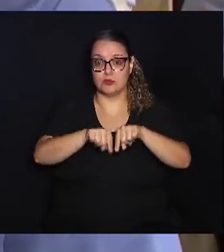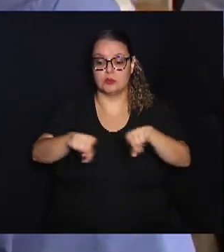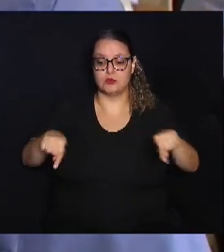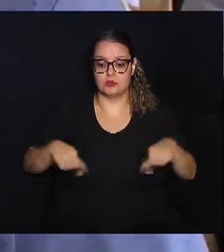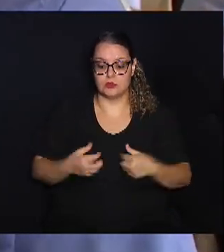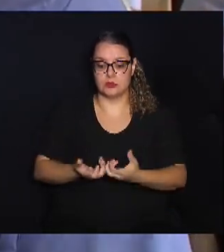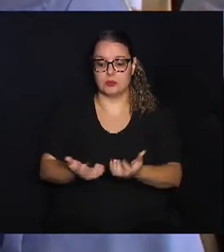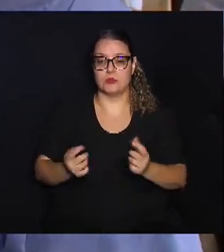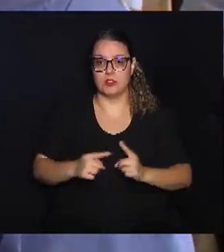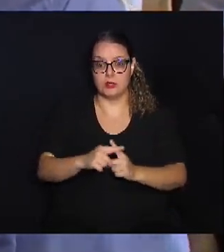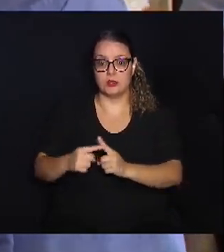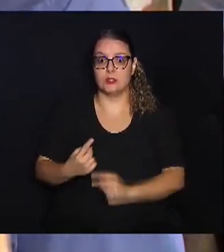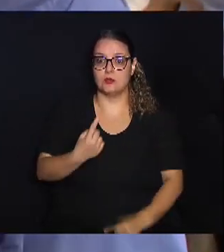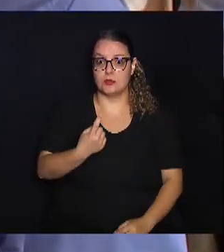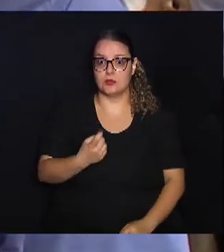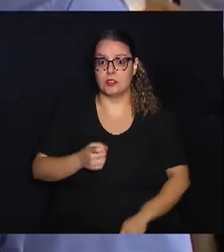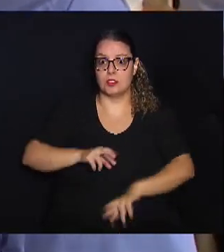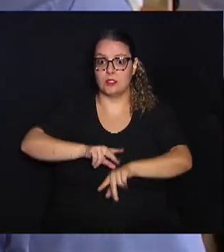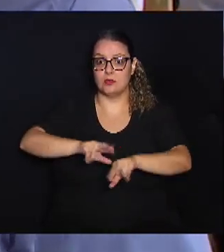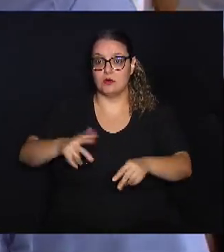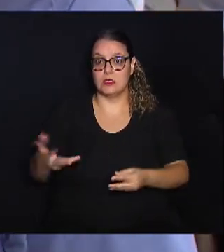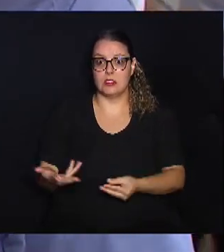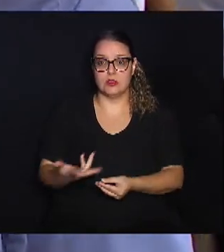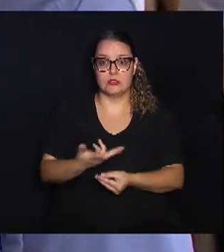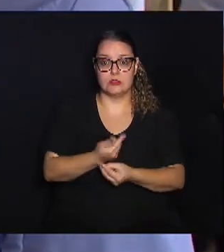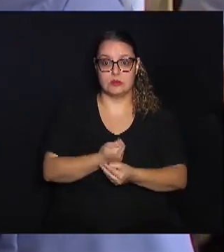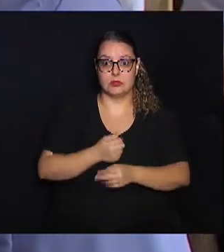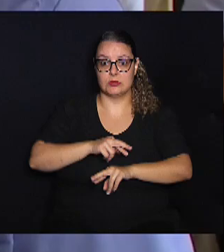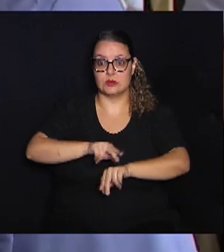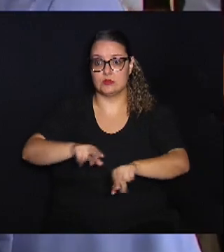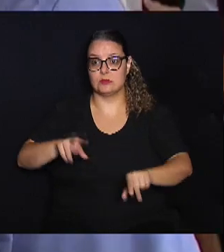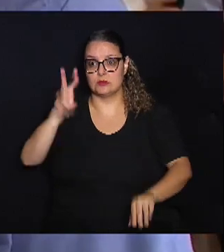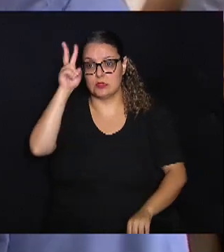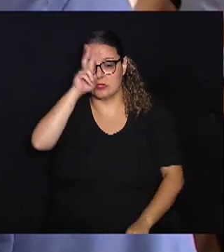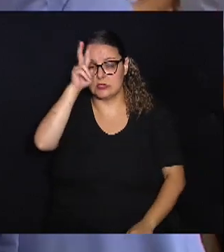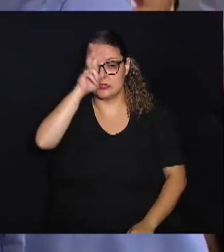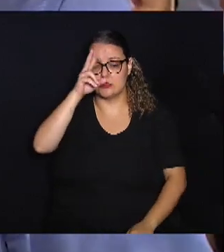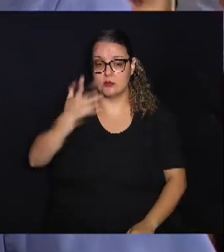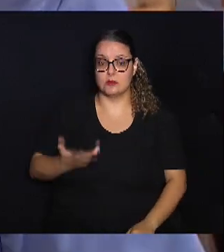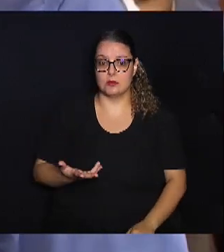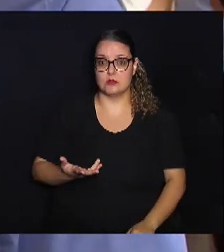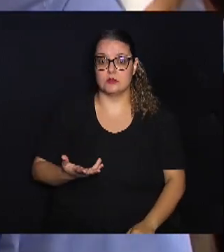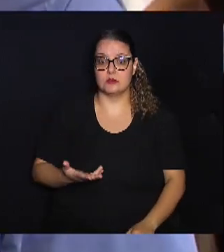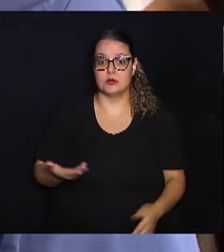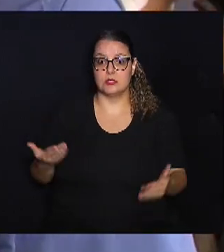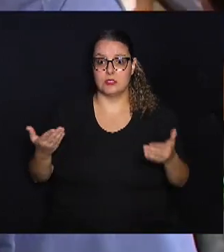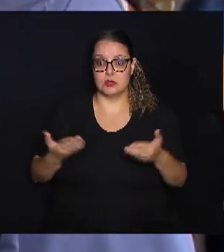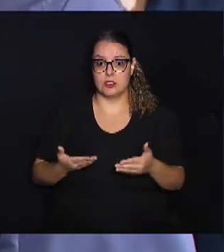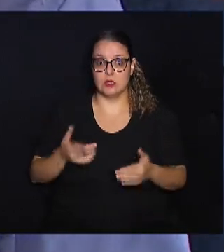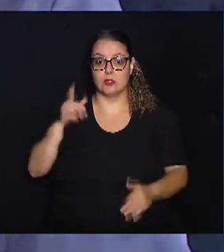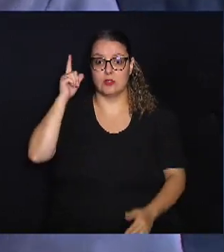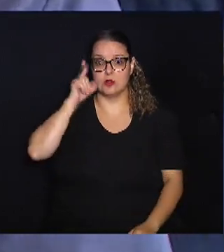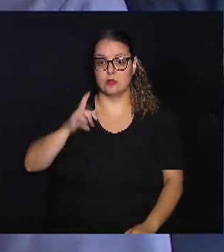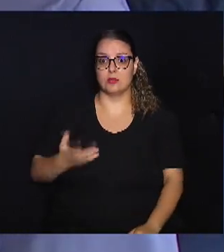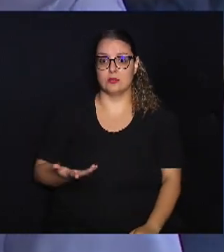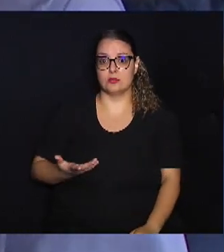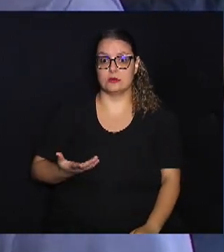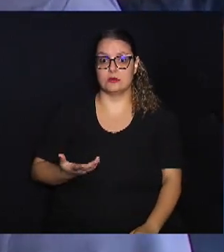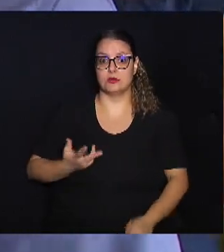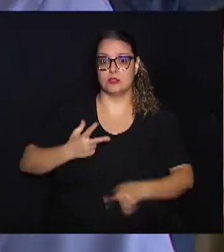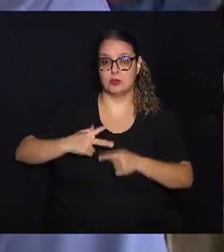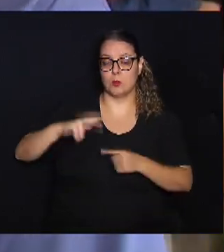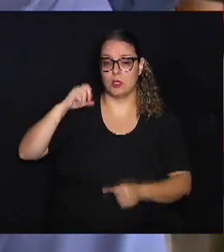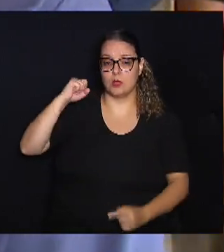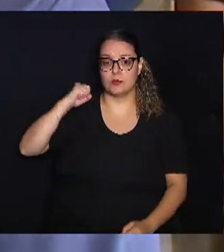só e com tanta obra de arte, com tanta história, e que está agora conseguindo conquistar